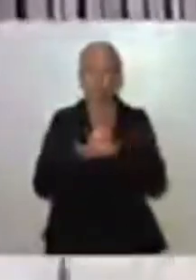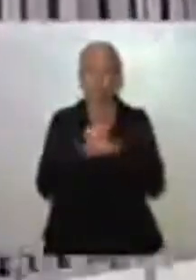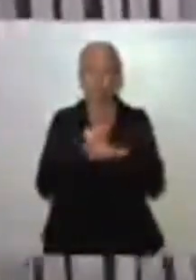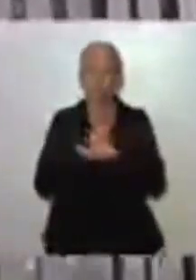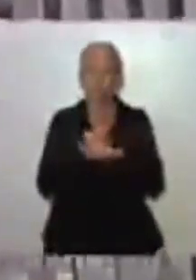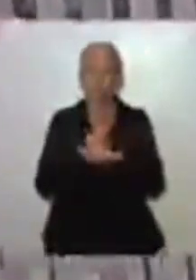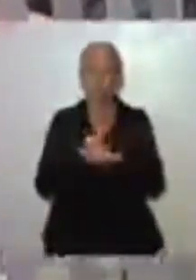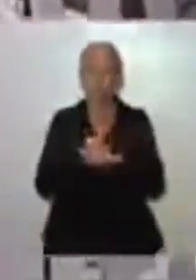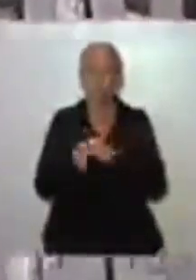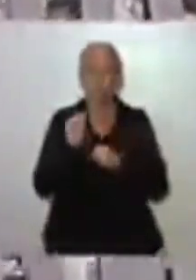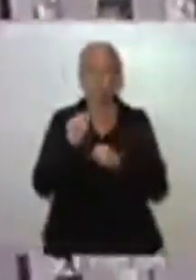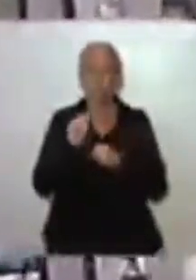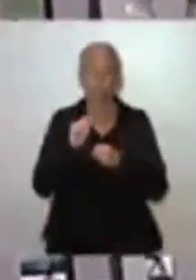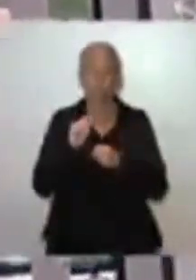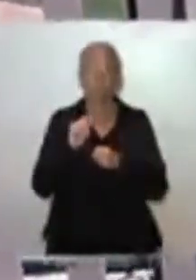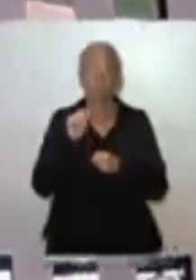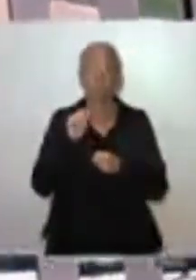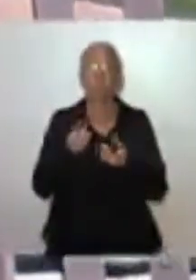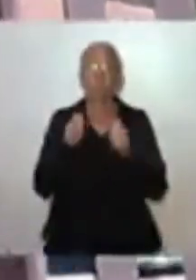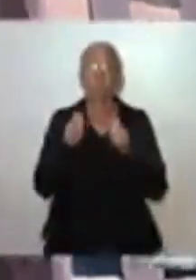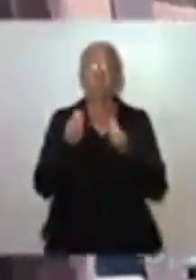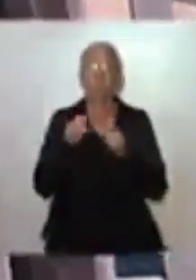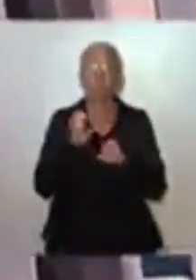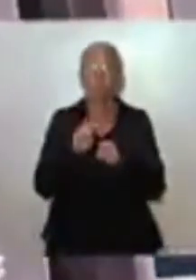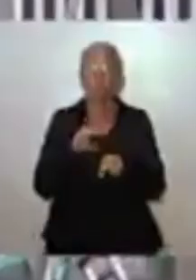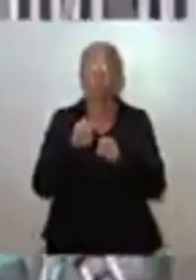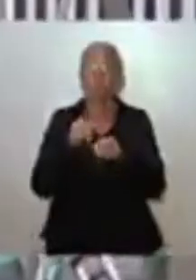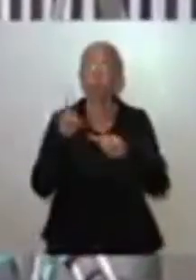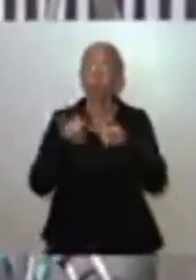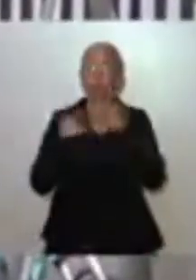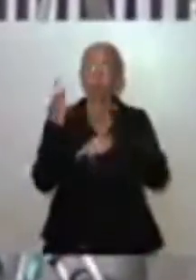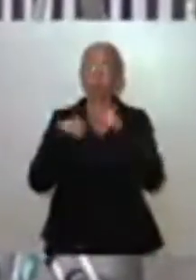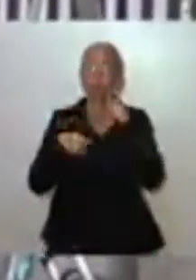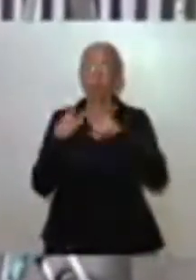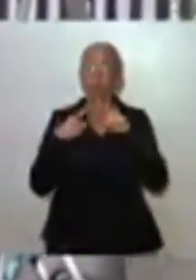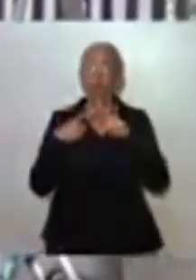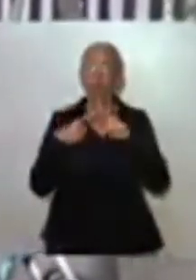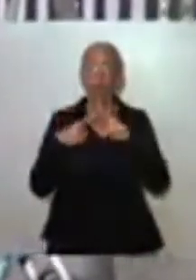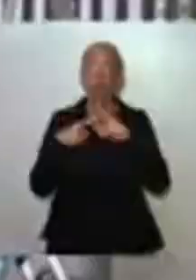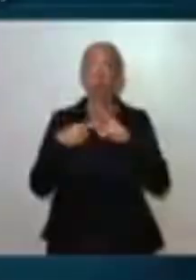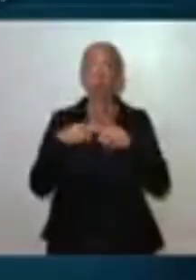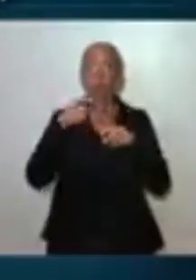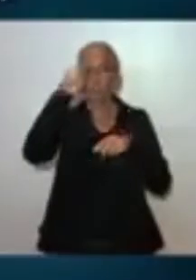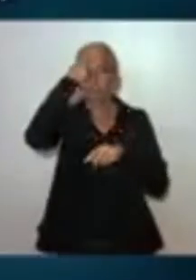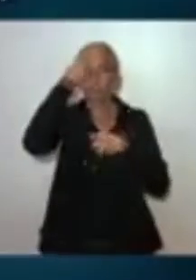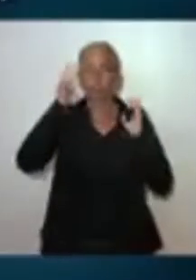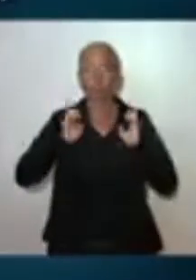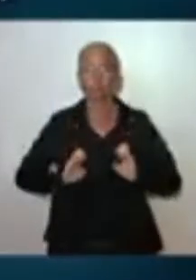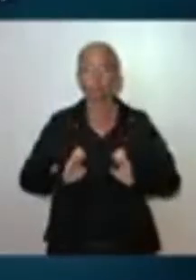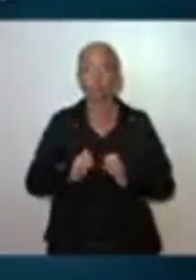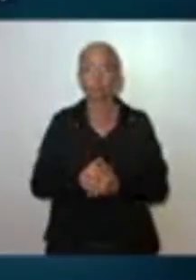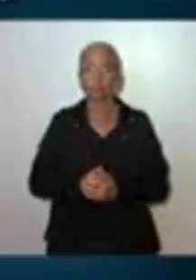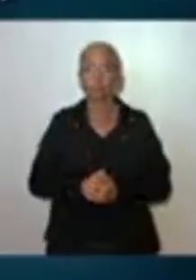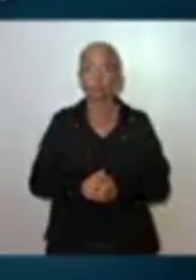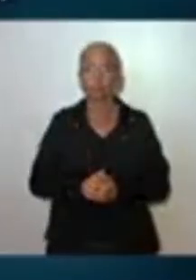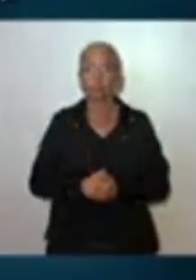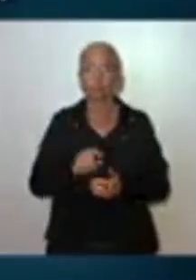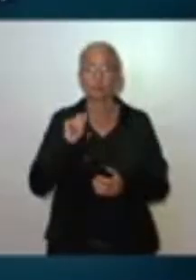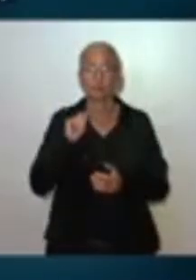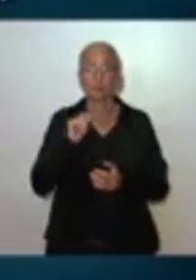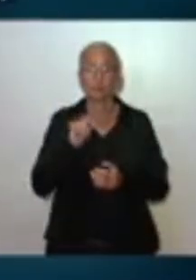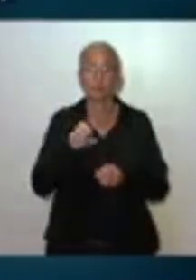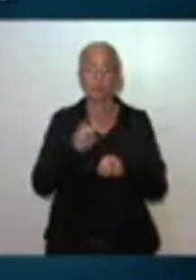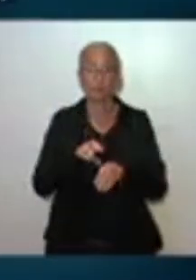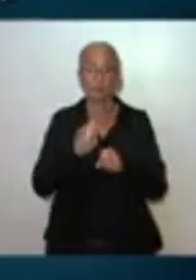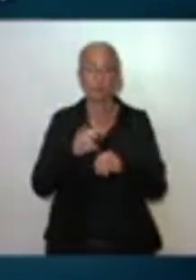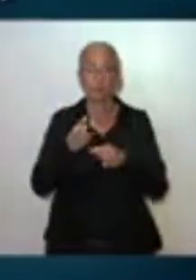Como a educação pode transformar de fato o exercício da Cidadania como que